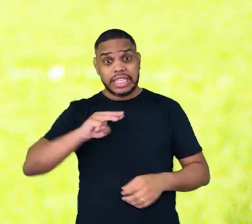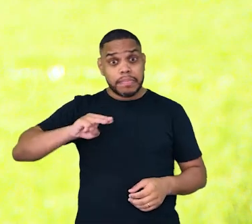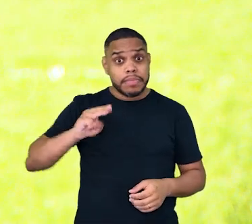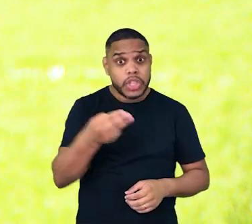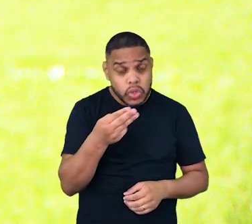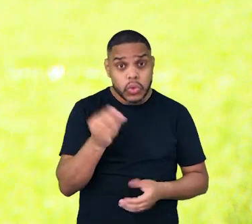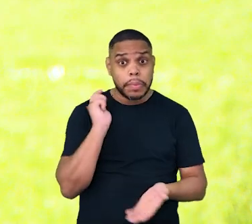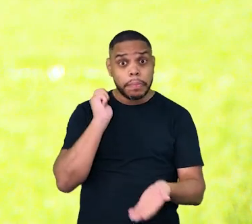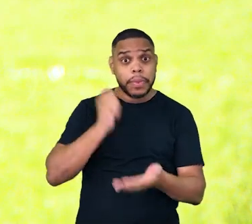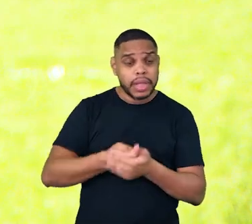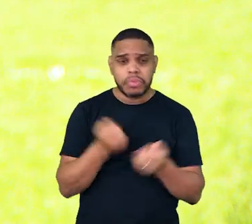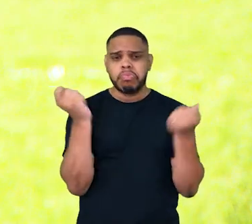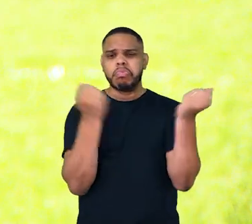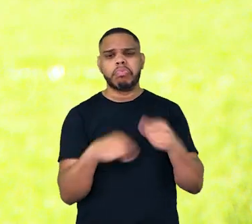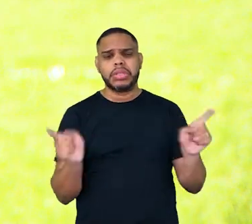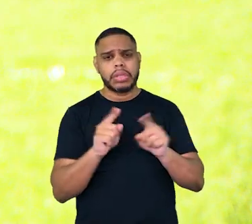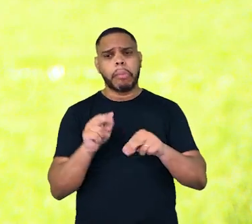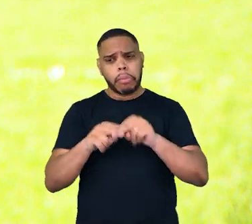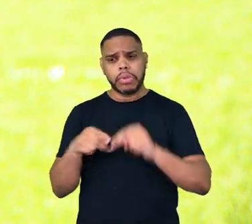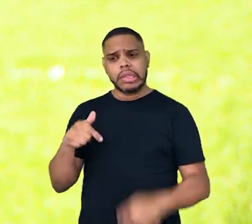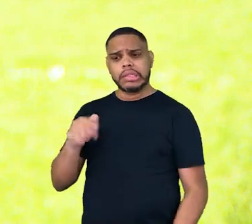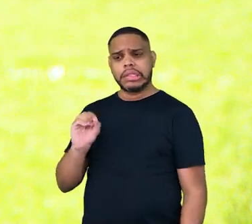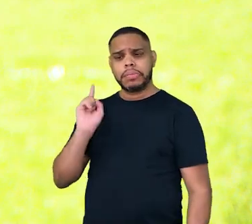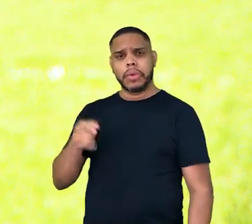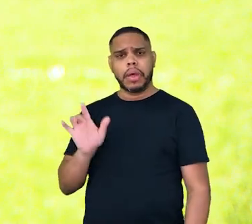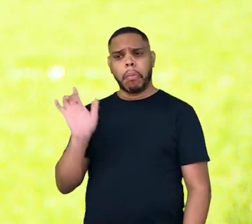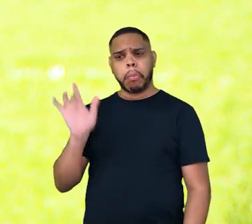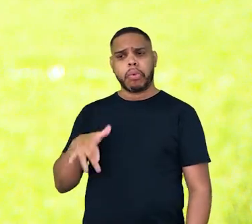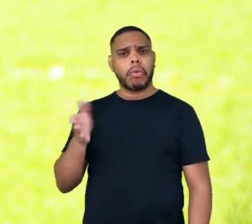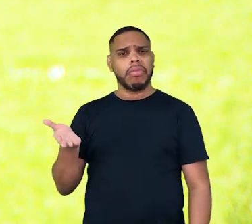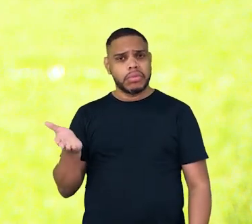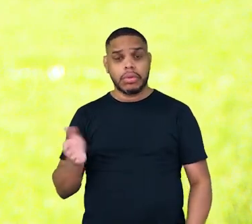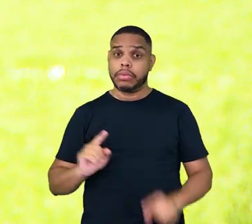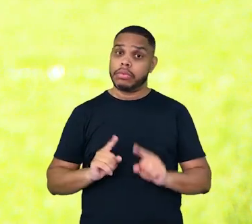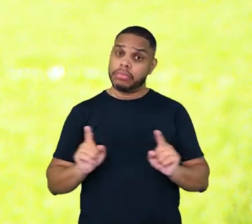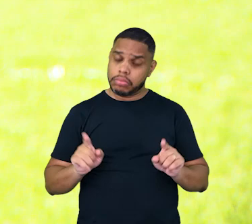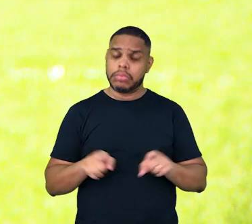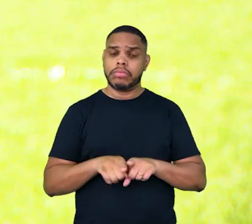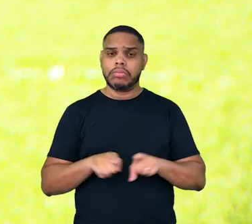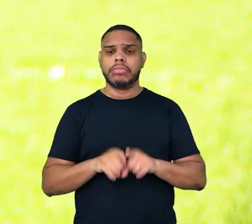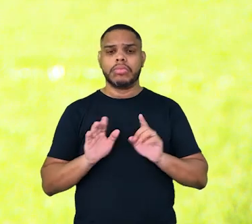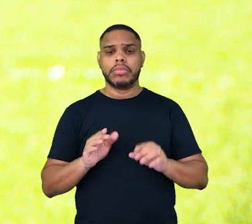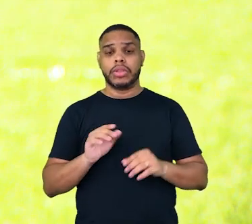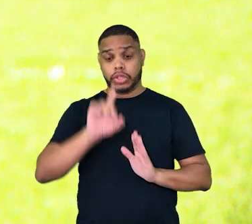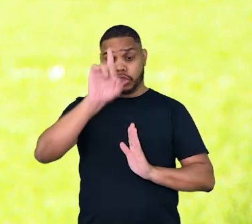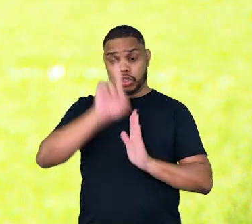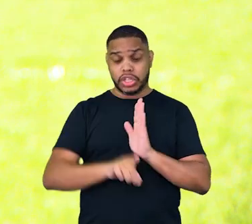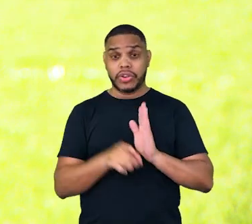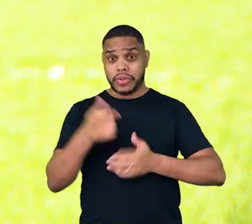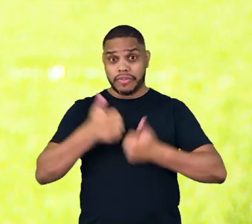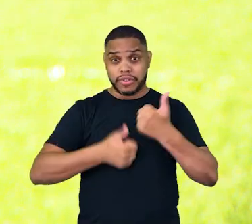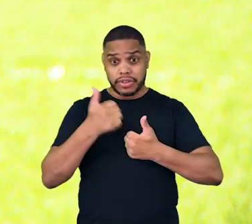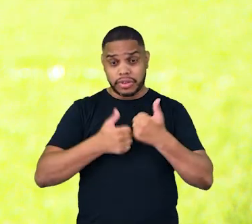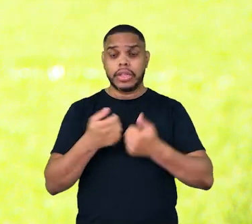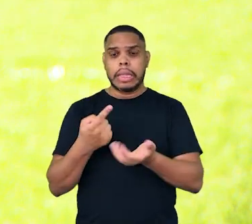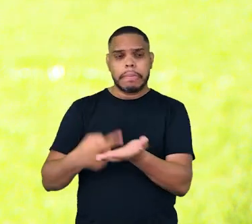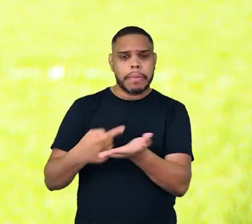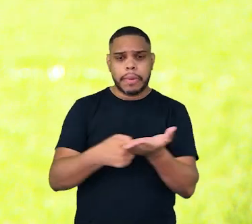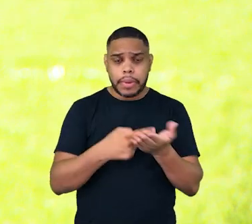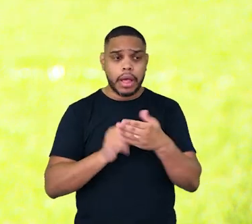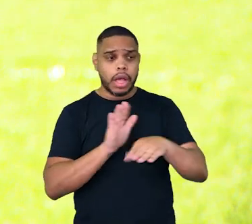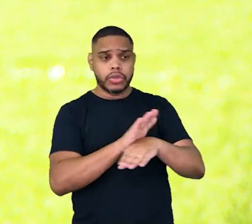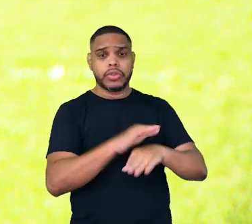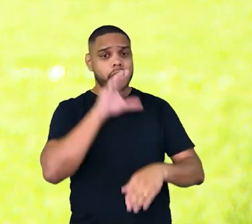euros de multa indenizatória, a quantia devida era insignificante. Além disso, na visão da diretoria do time, a